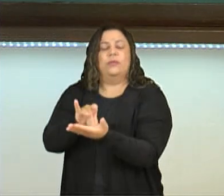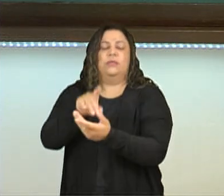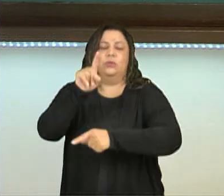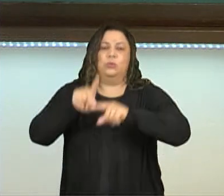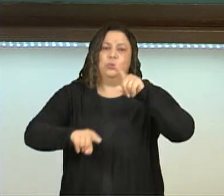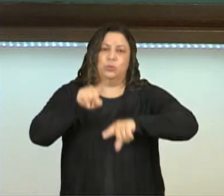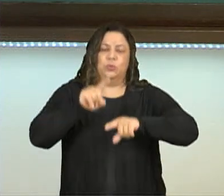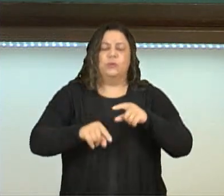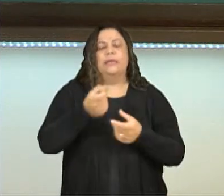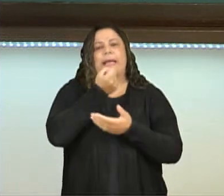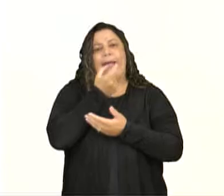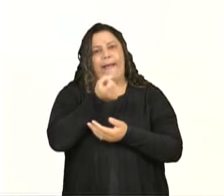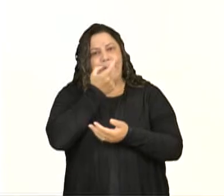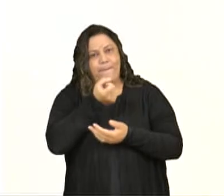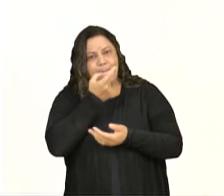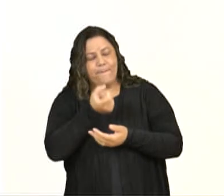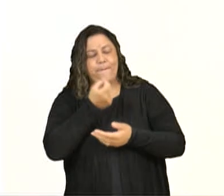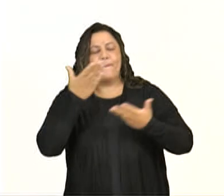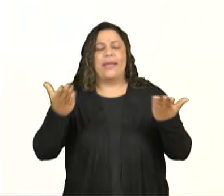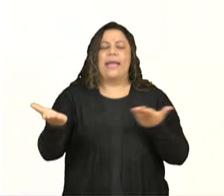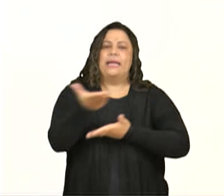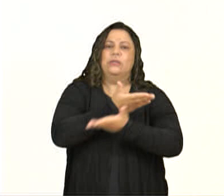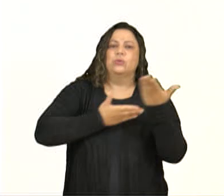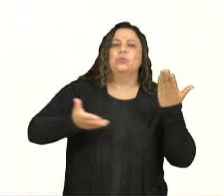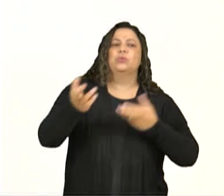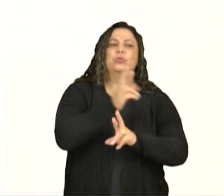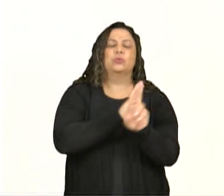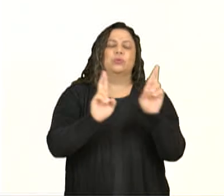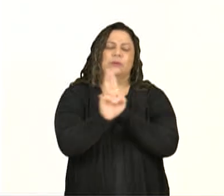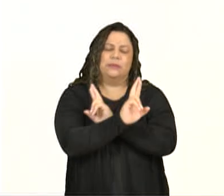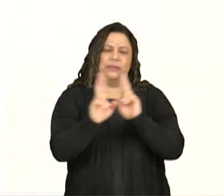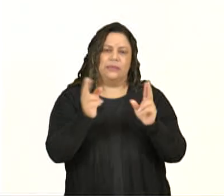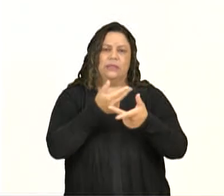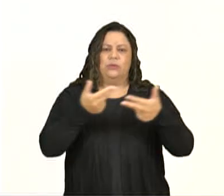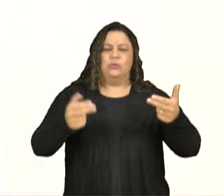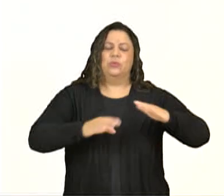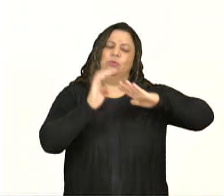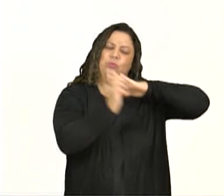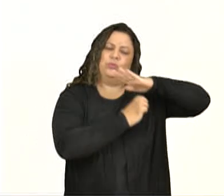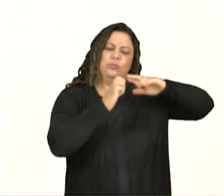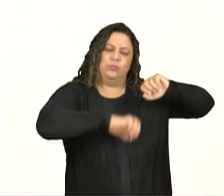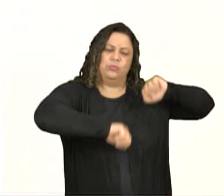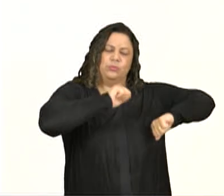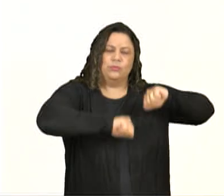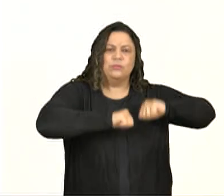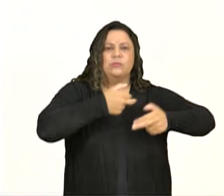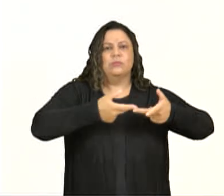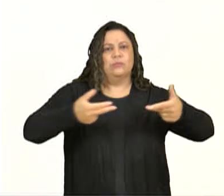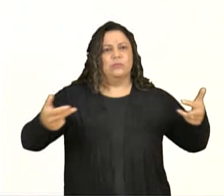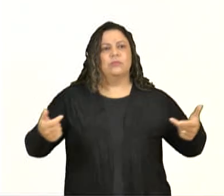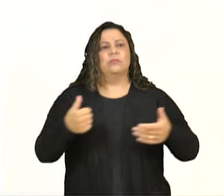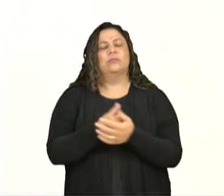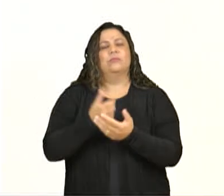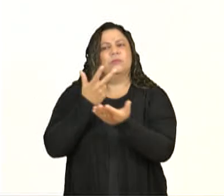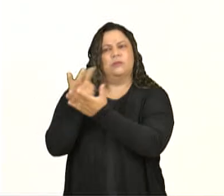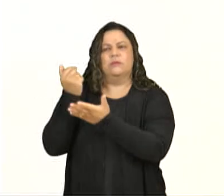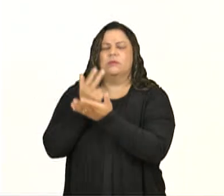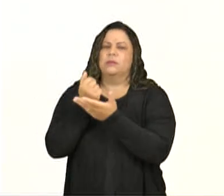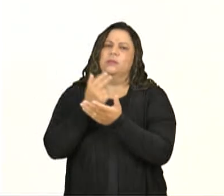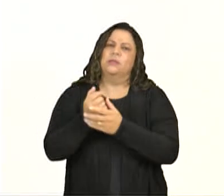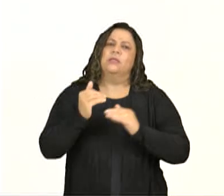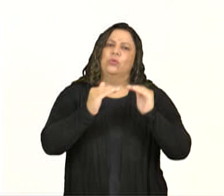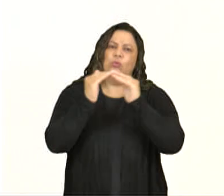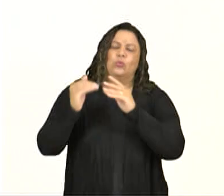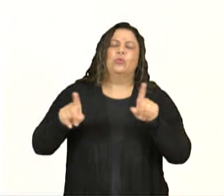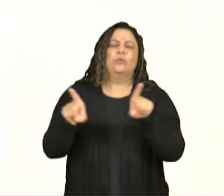lógico, medicamentos, relação de produtos manufaturados e industrializados, compostos também ligados